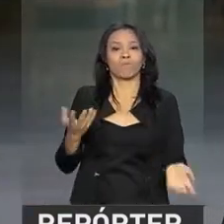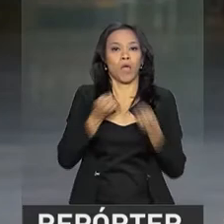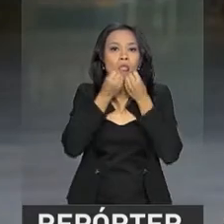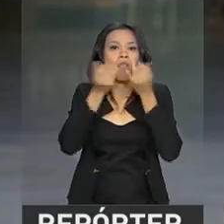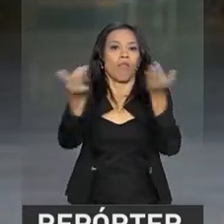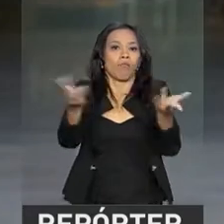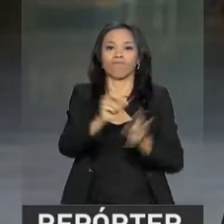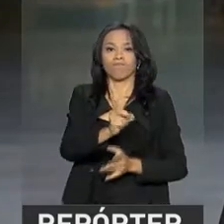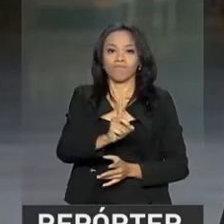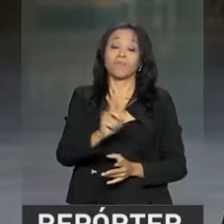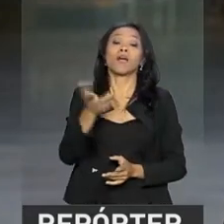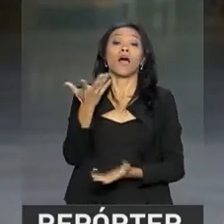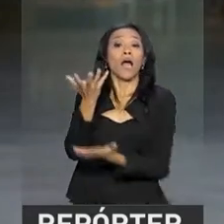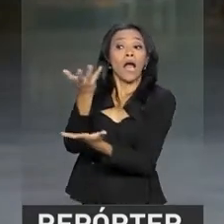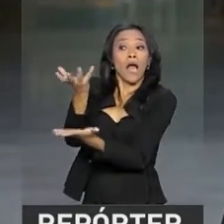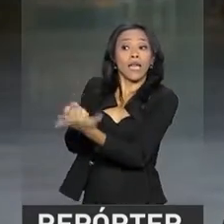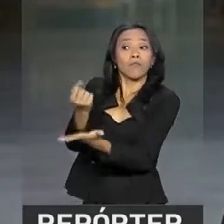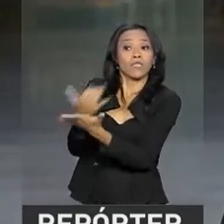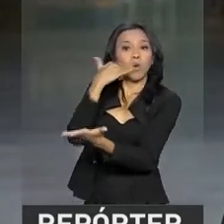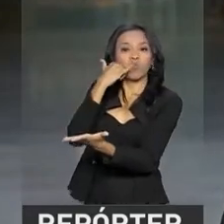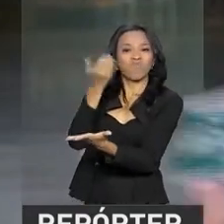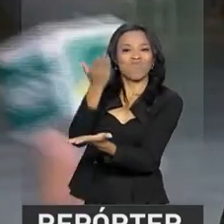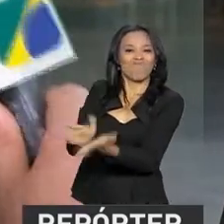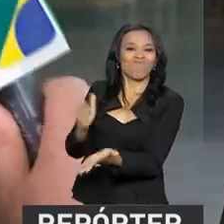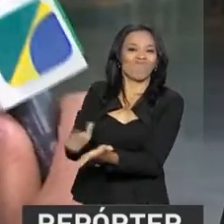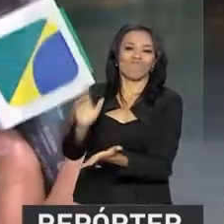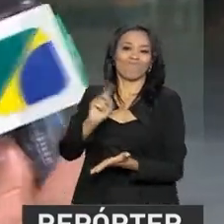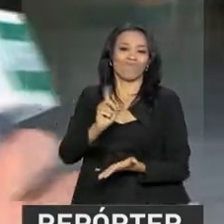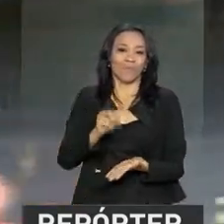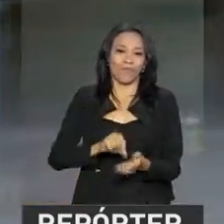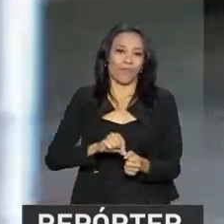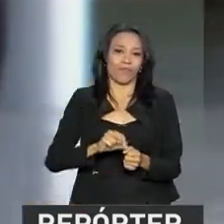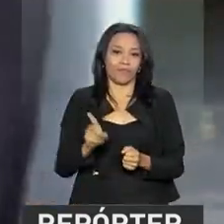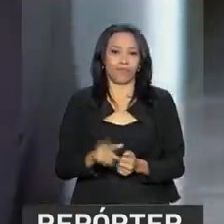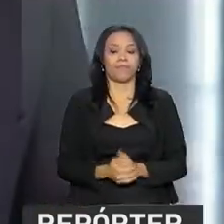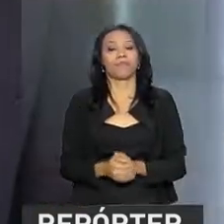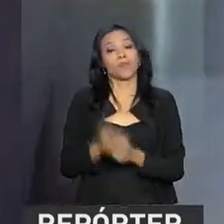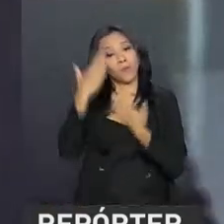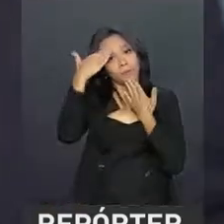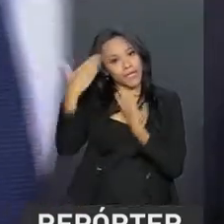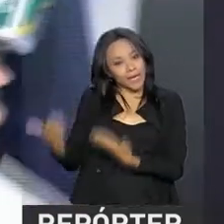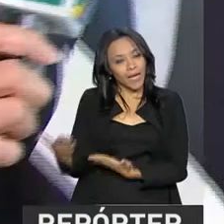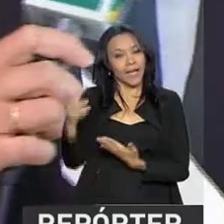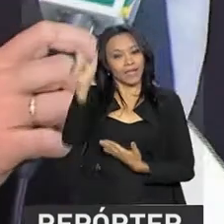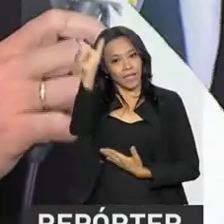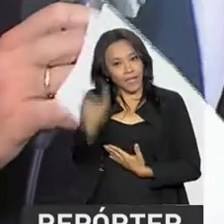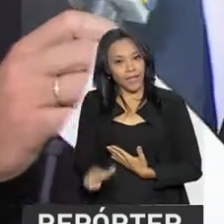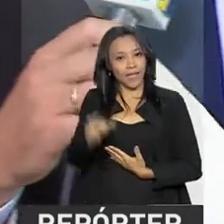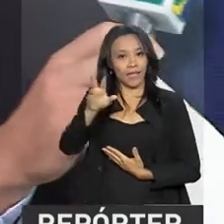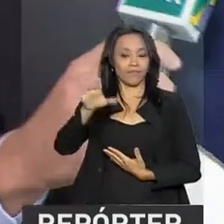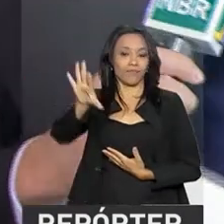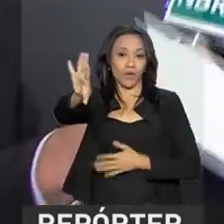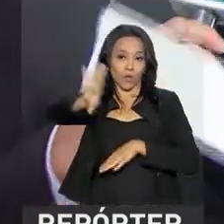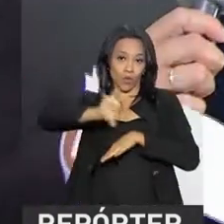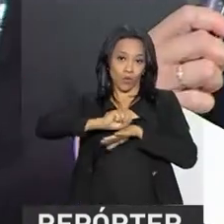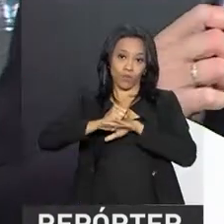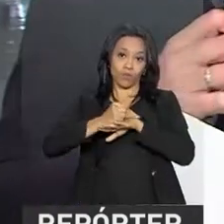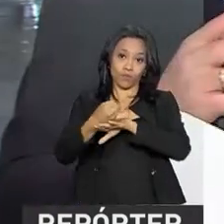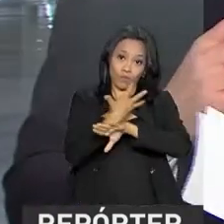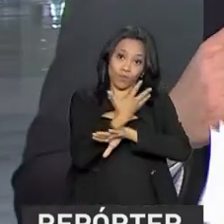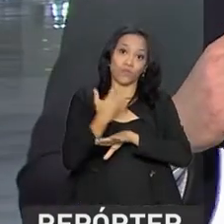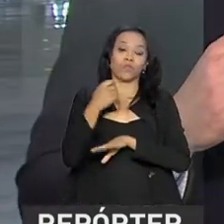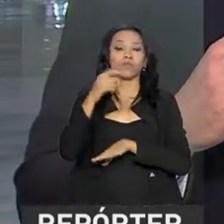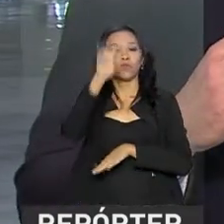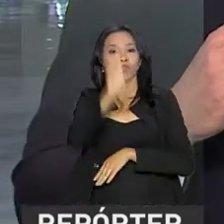inclusive a gravação a gente descarta ok obrigado a ouvidoria nacional dos direitos humanos no ano